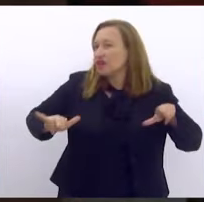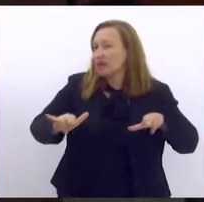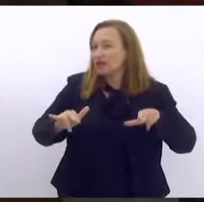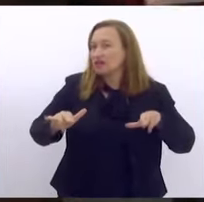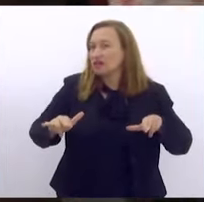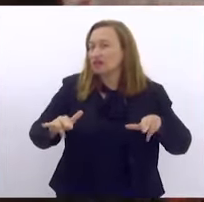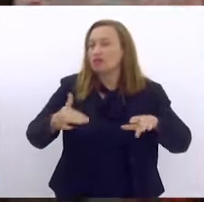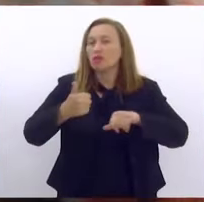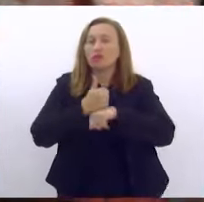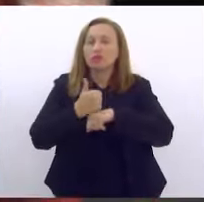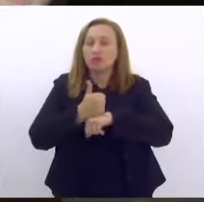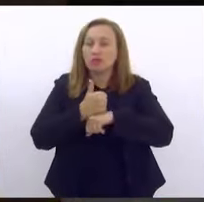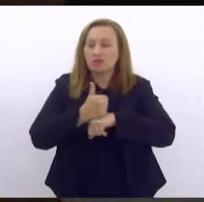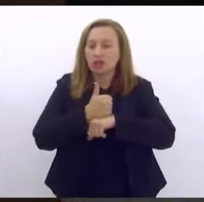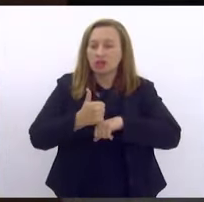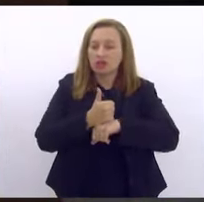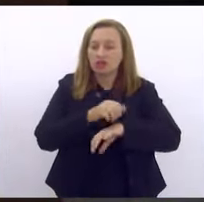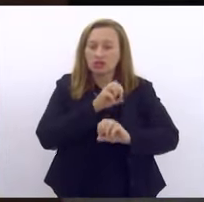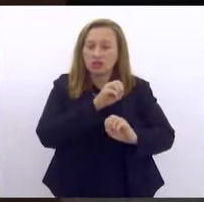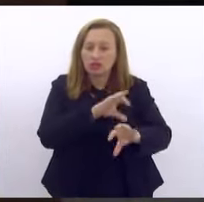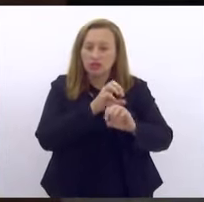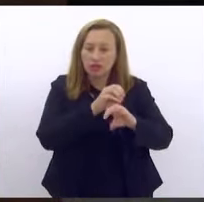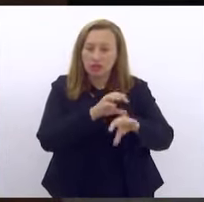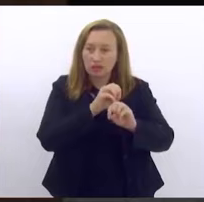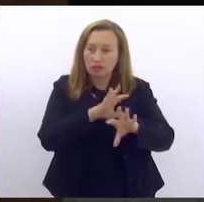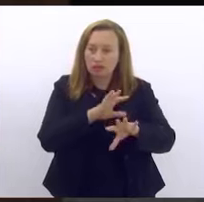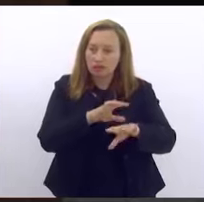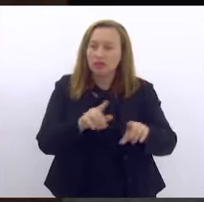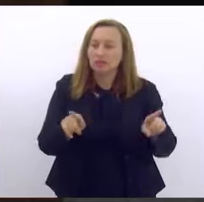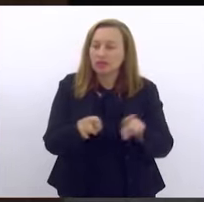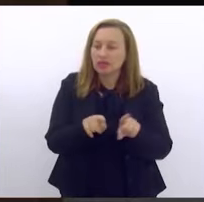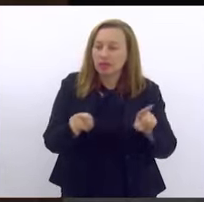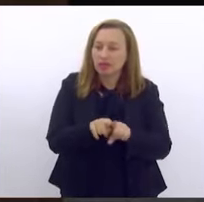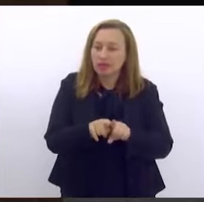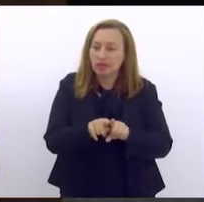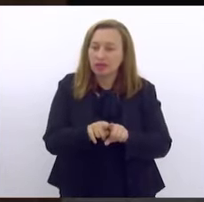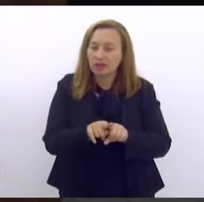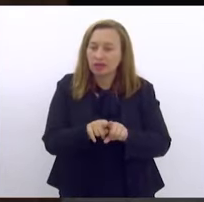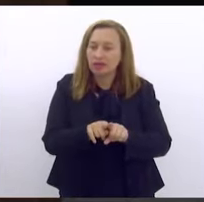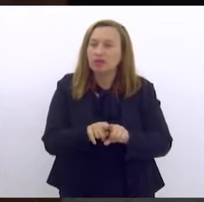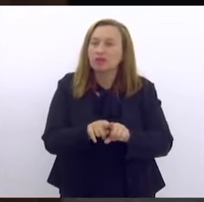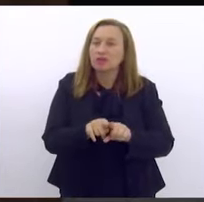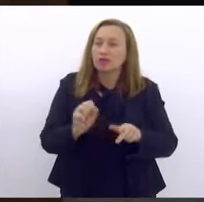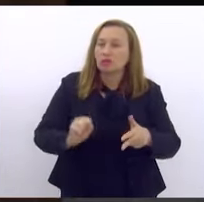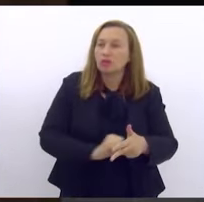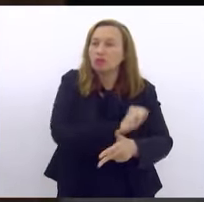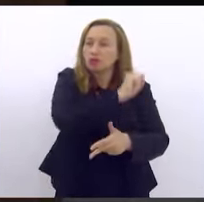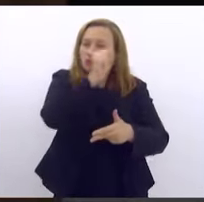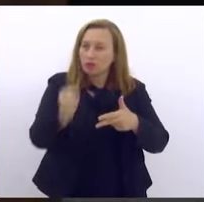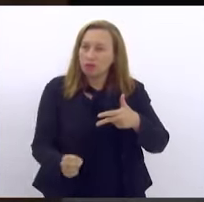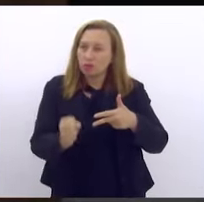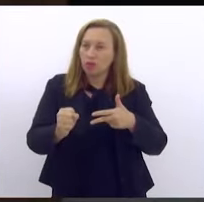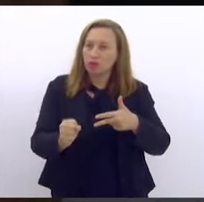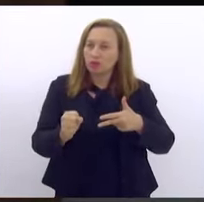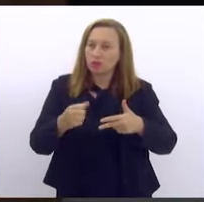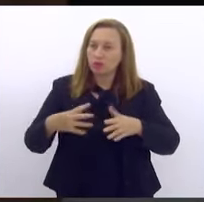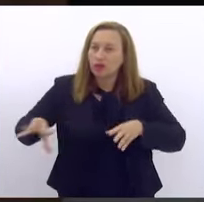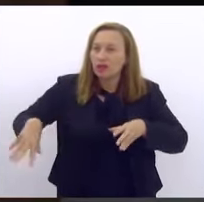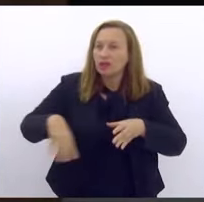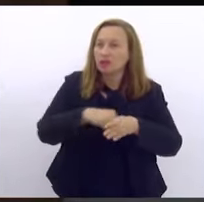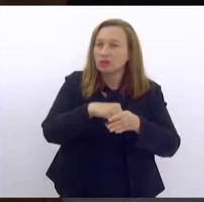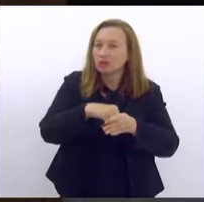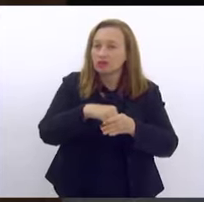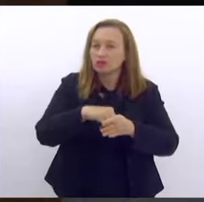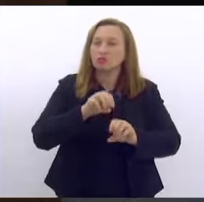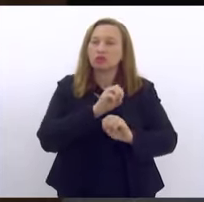categorias dos profissionais e das profissionais de educação, mas também que garantem com que o poder público se comprometa em integrar